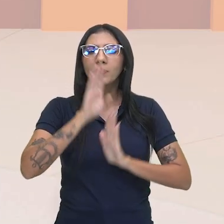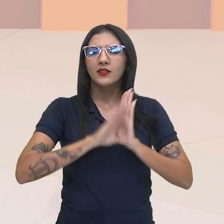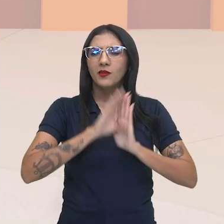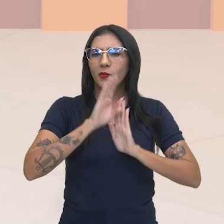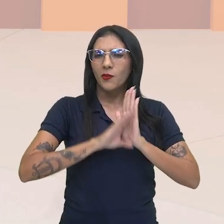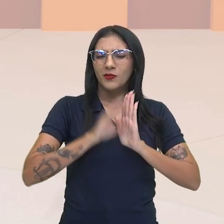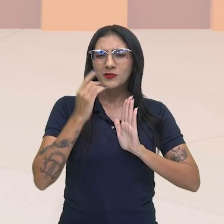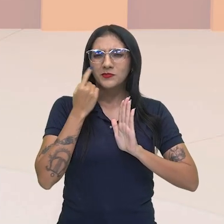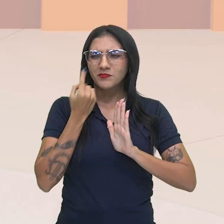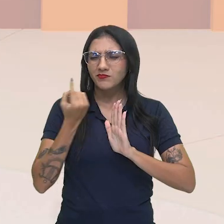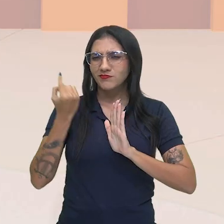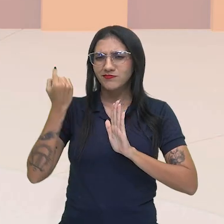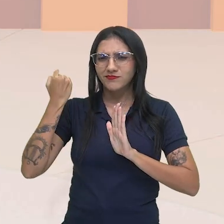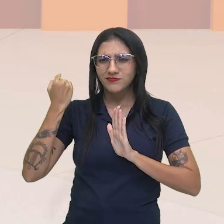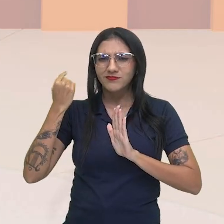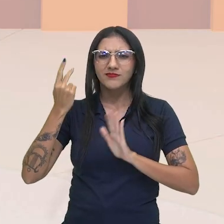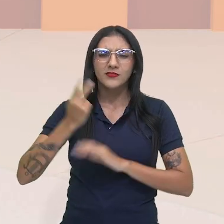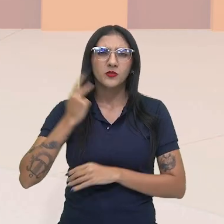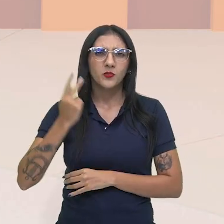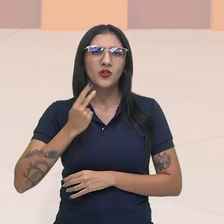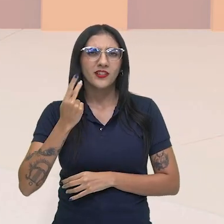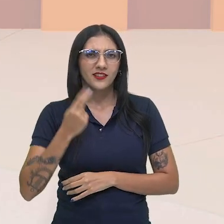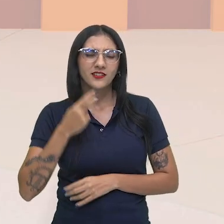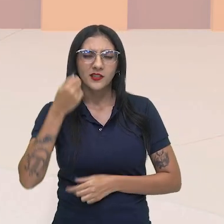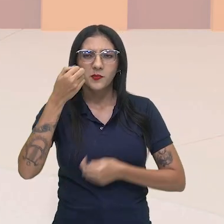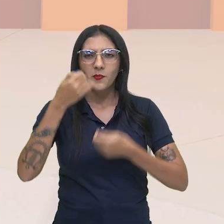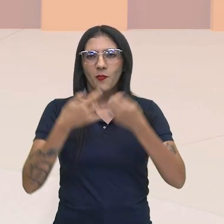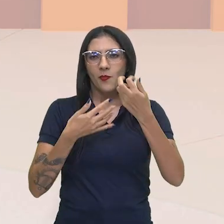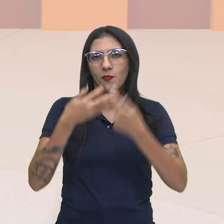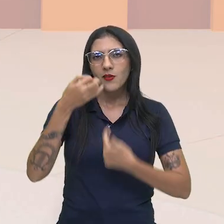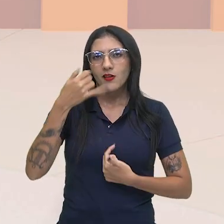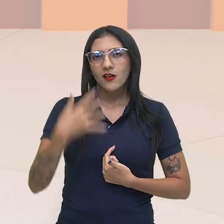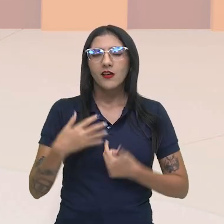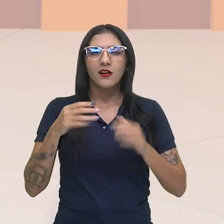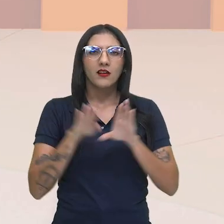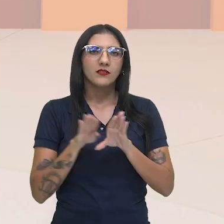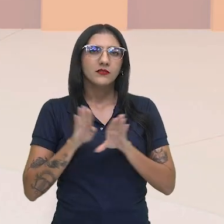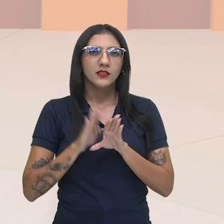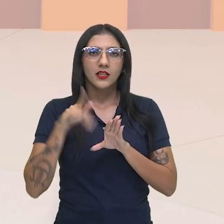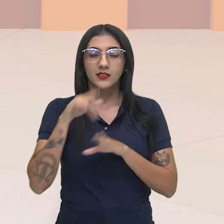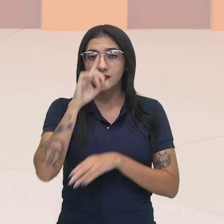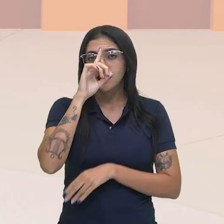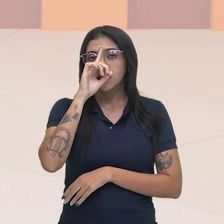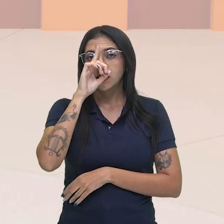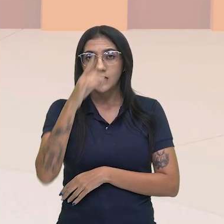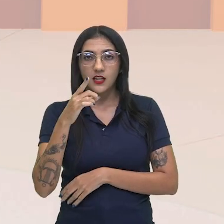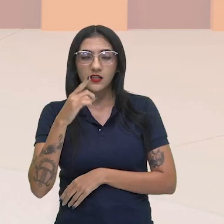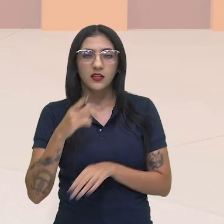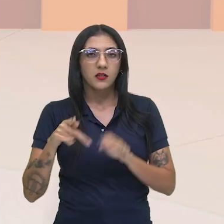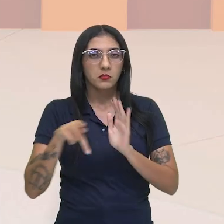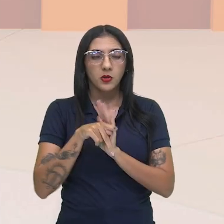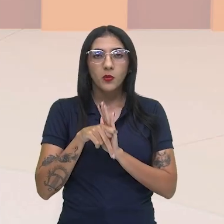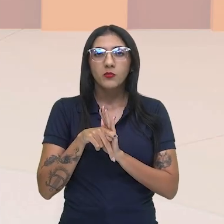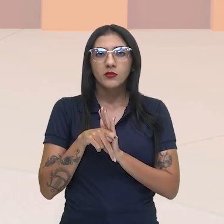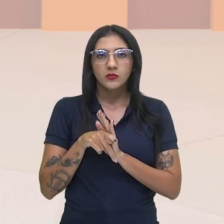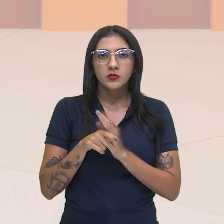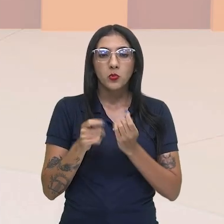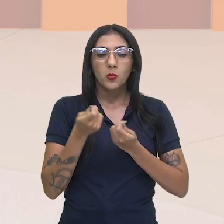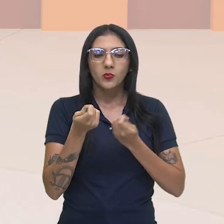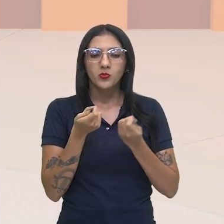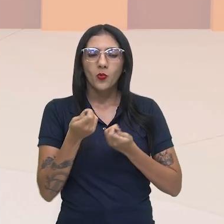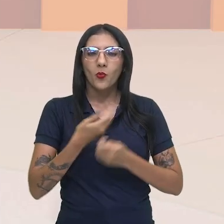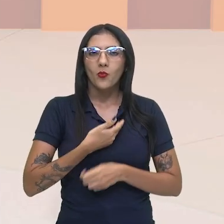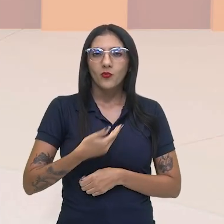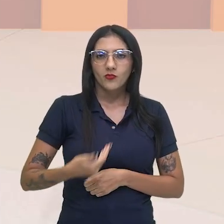inicial lá de política, né? Voltamos para aquela ideia da arte de governar. É